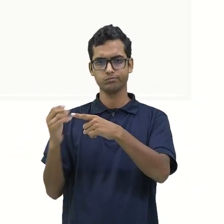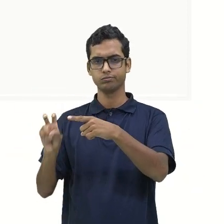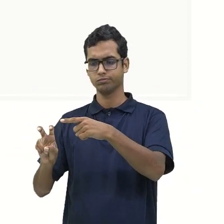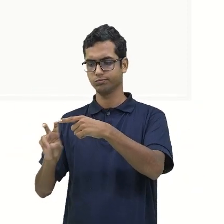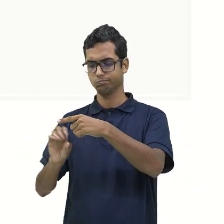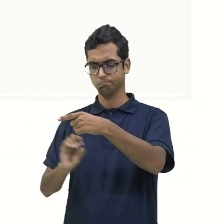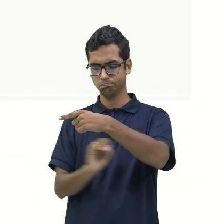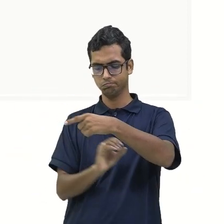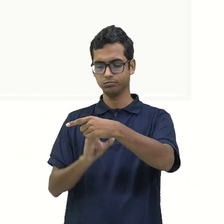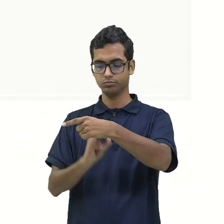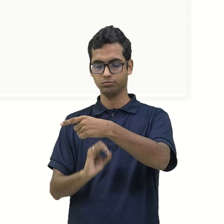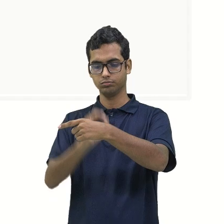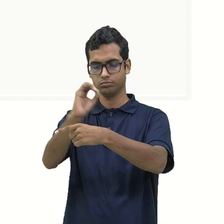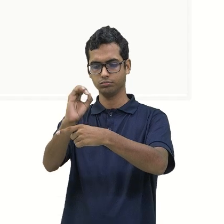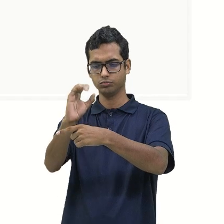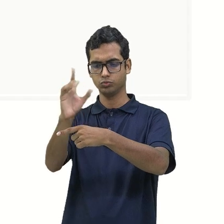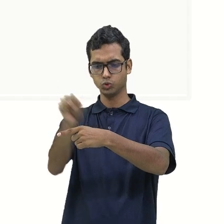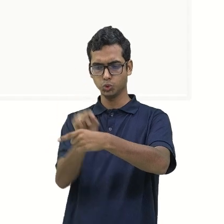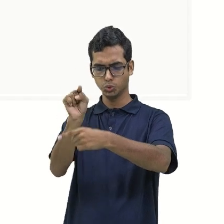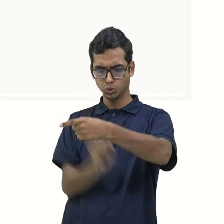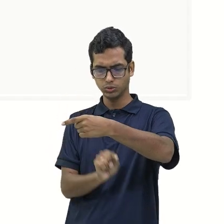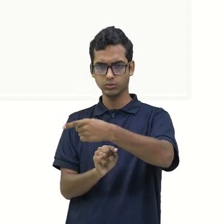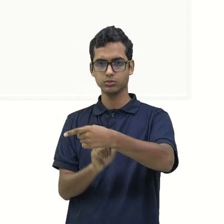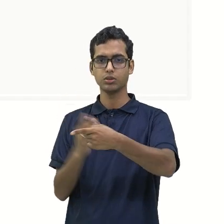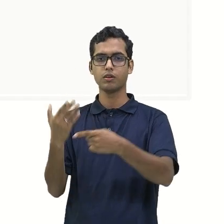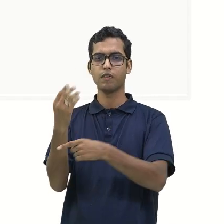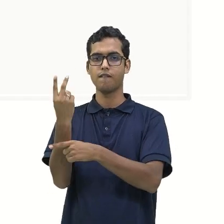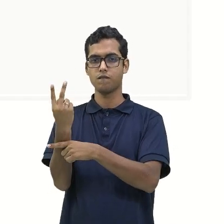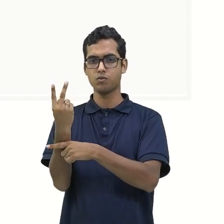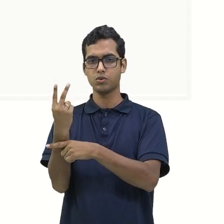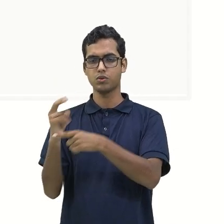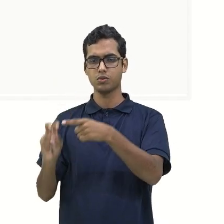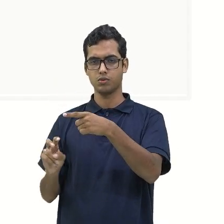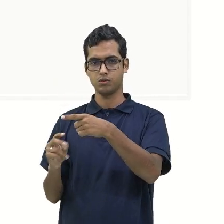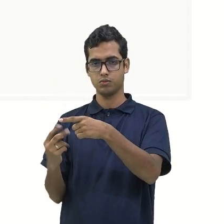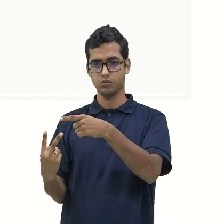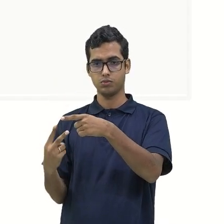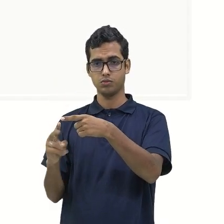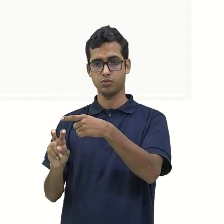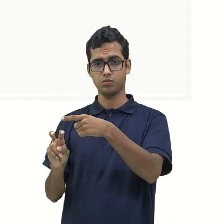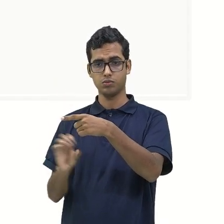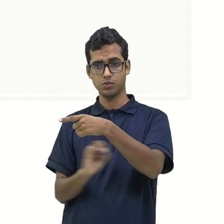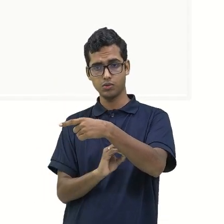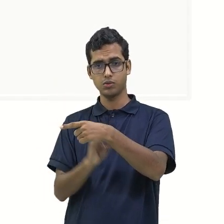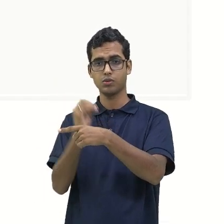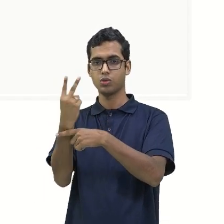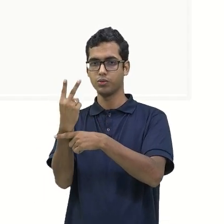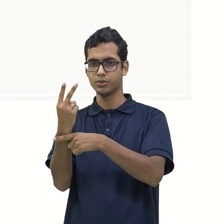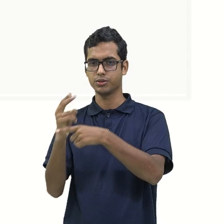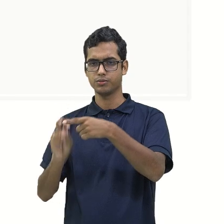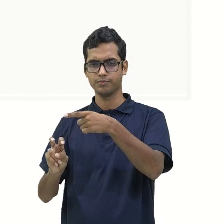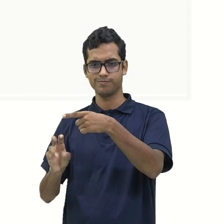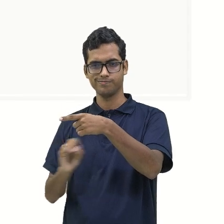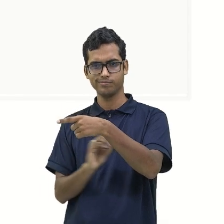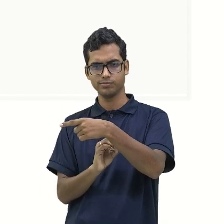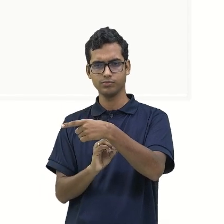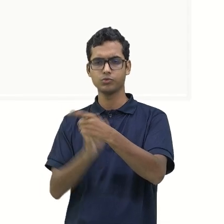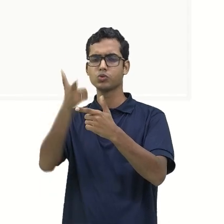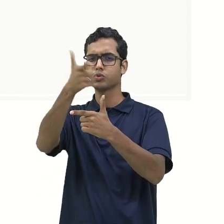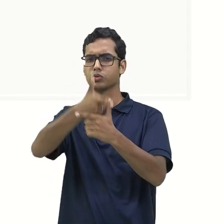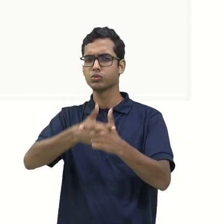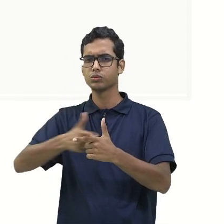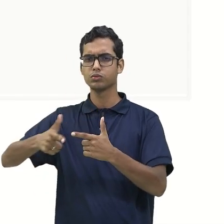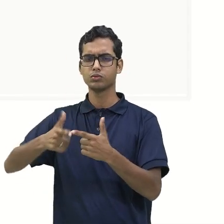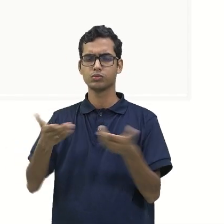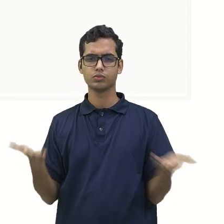Vai ficar 20 sobre 500. 20 sobre 500. Vou dividir, vou simplificar mais